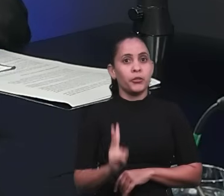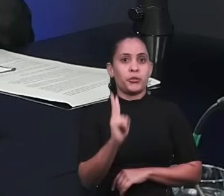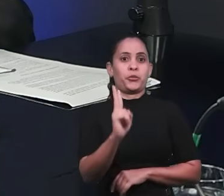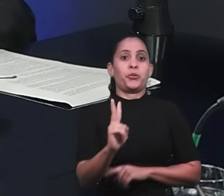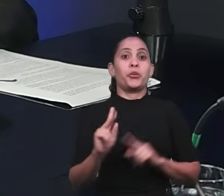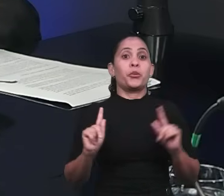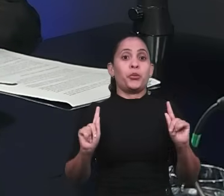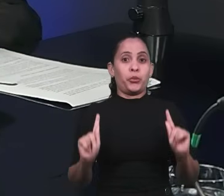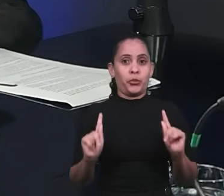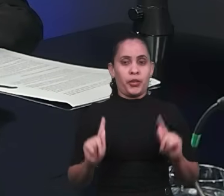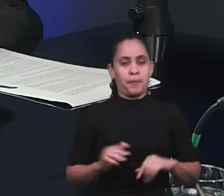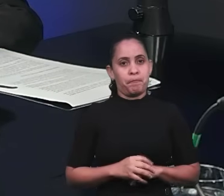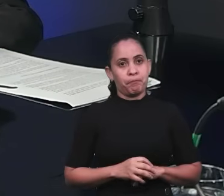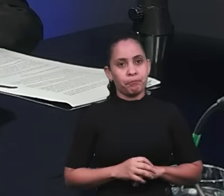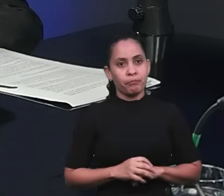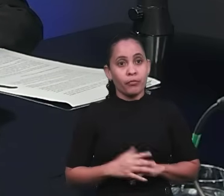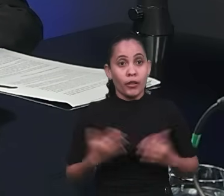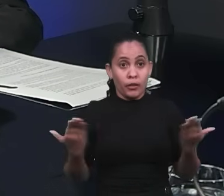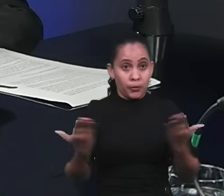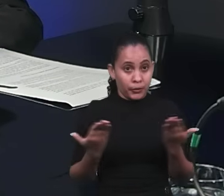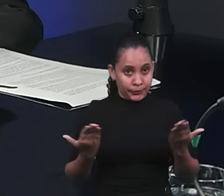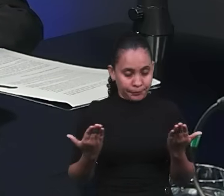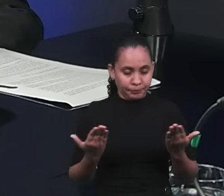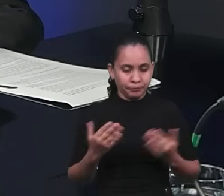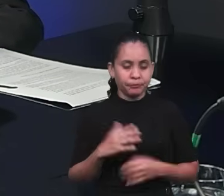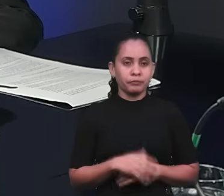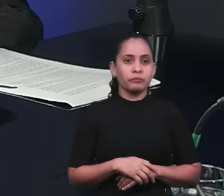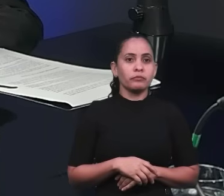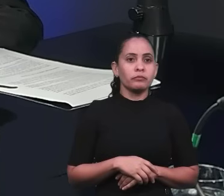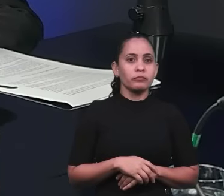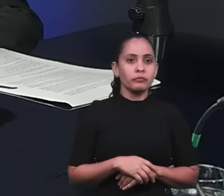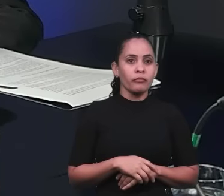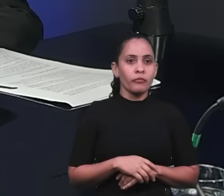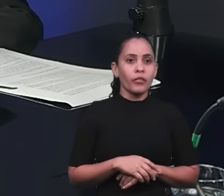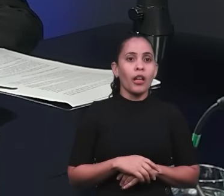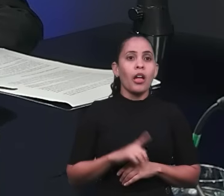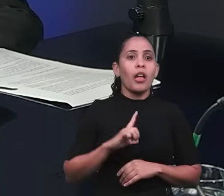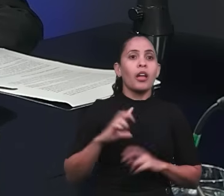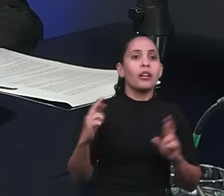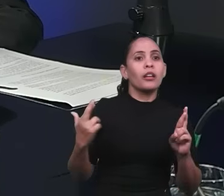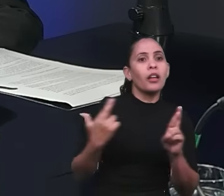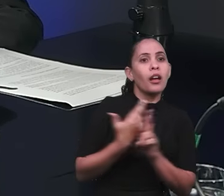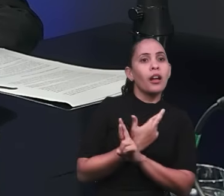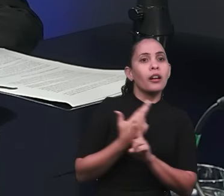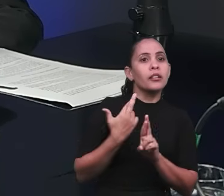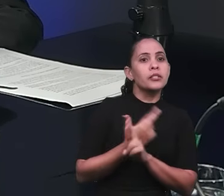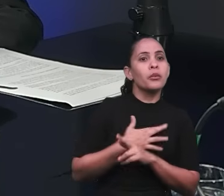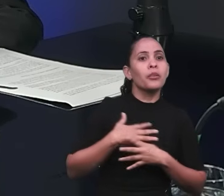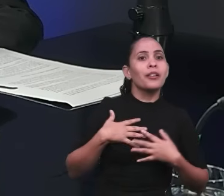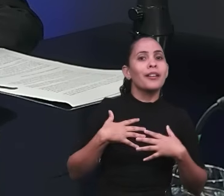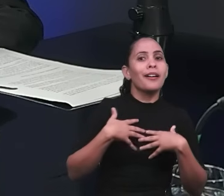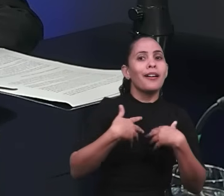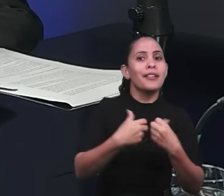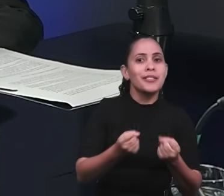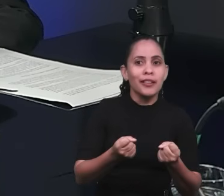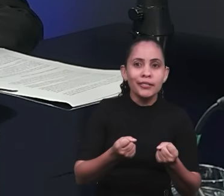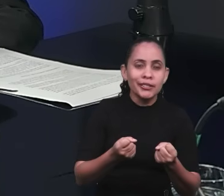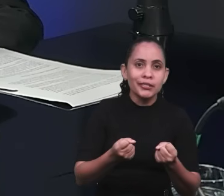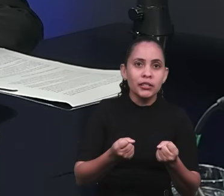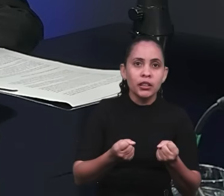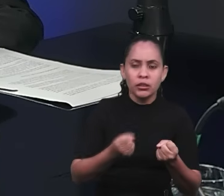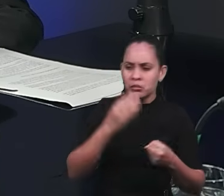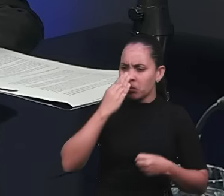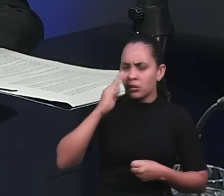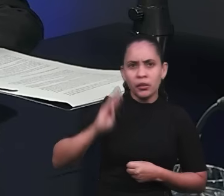então, agora, a nossa questão toda é com relação àqueles que aceitam o chamado, não é aqueles que